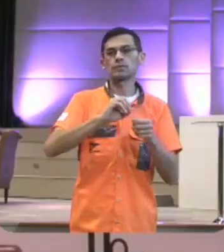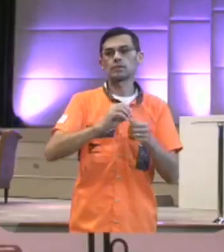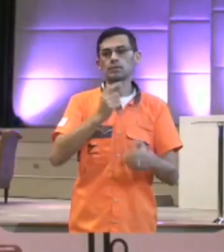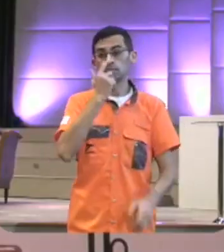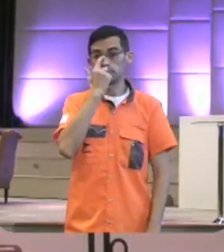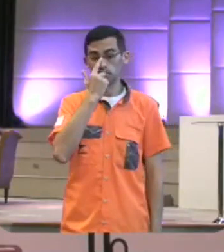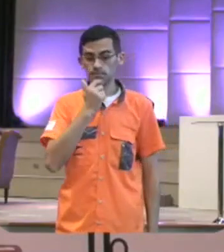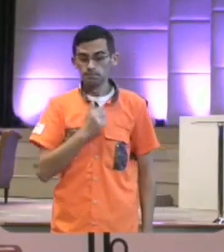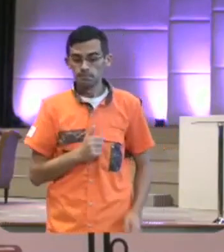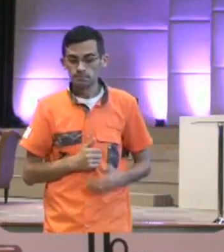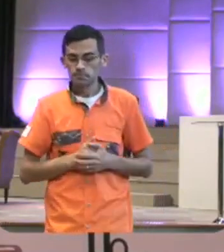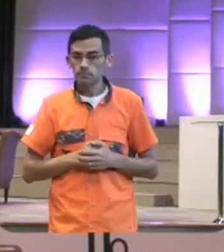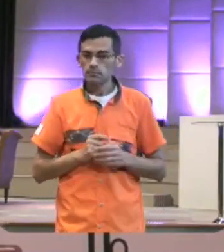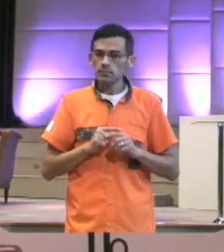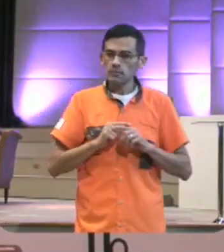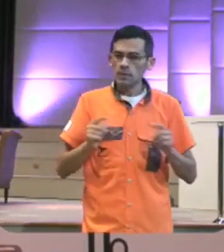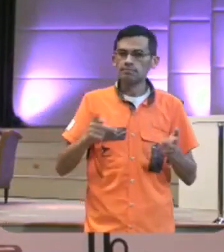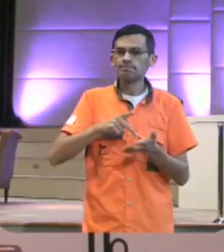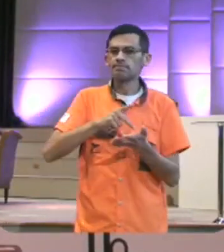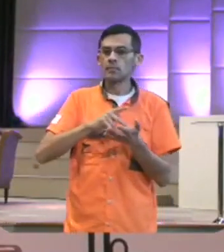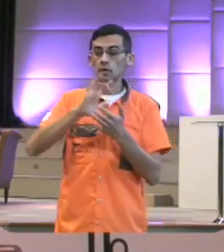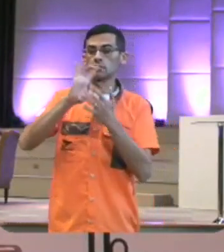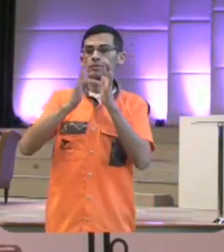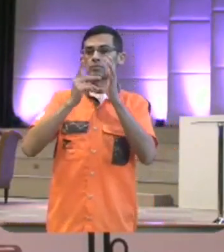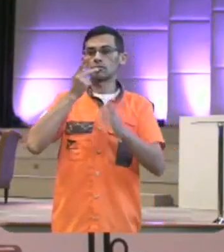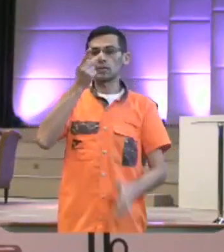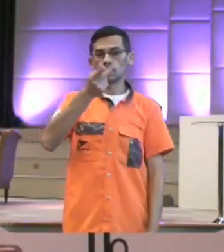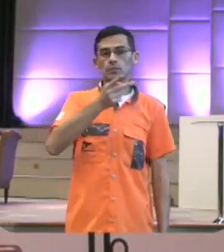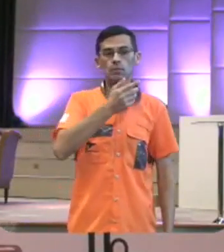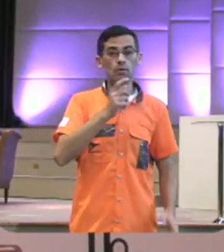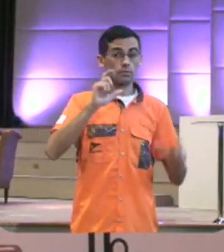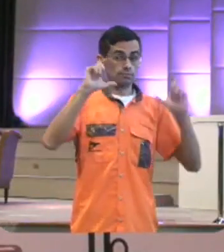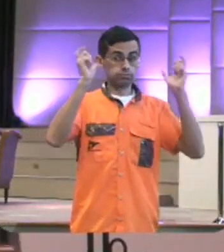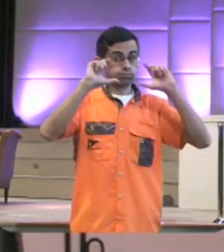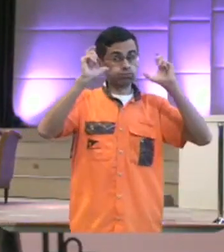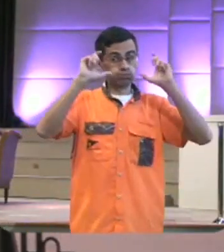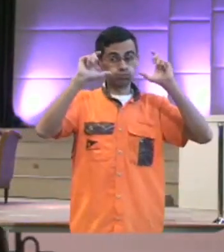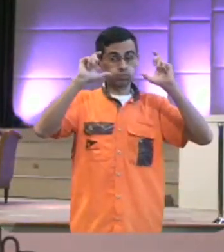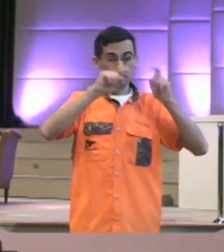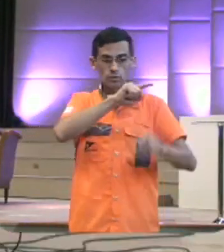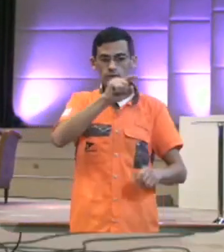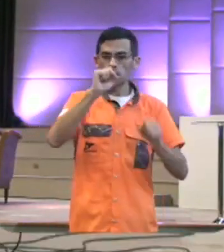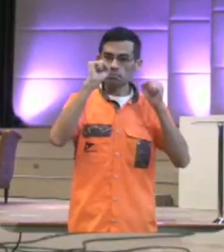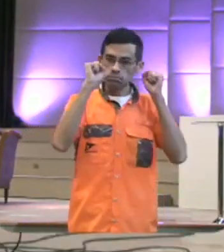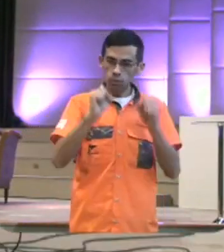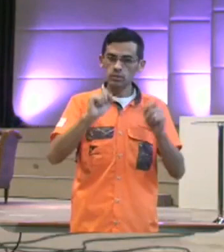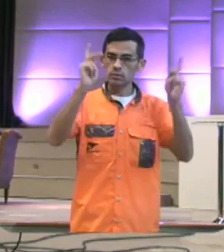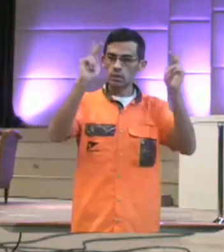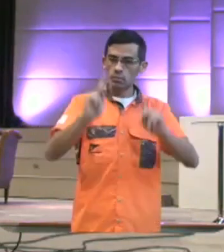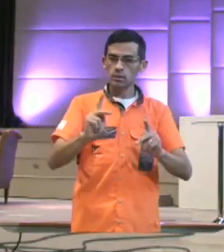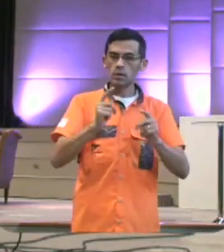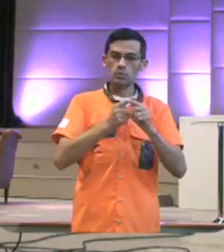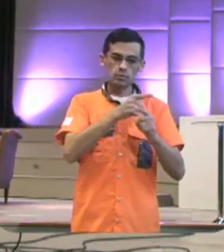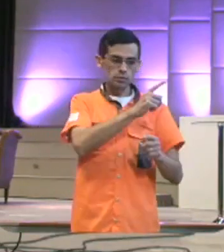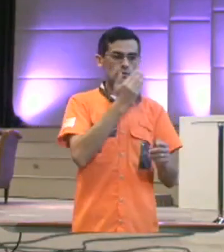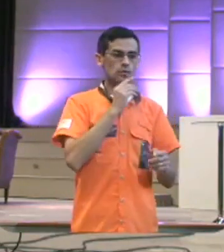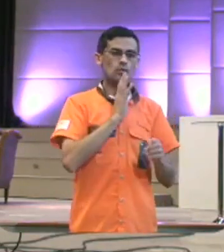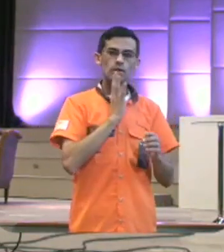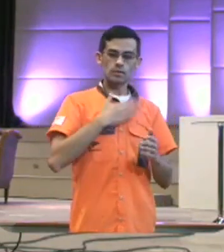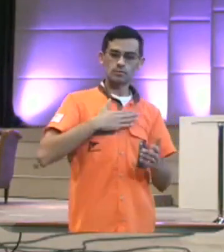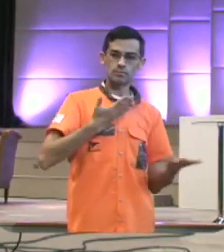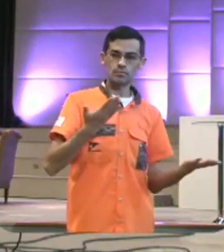obras. Interessante, porque Jesus está dizendo assim: olha, você pode ter paz porque você me